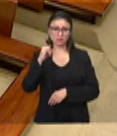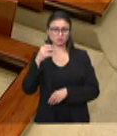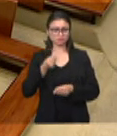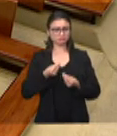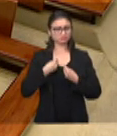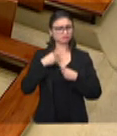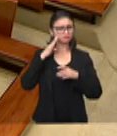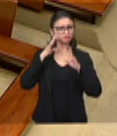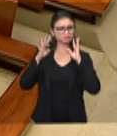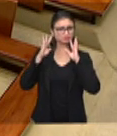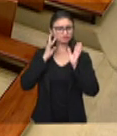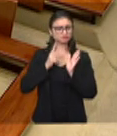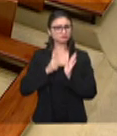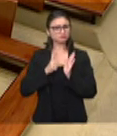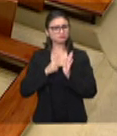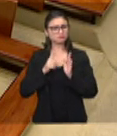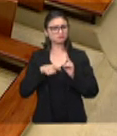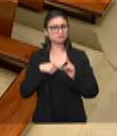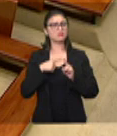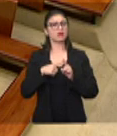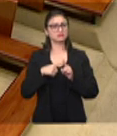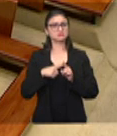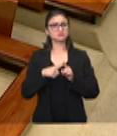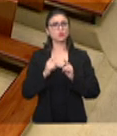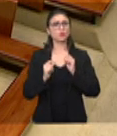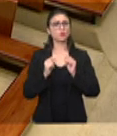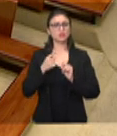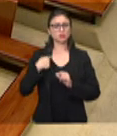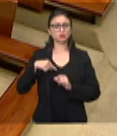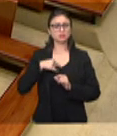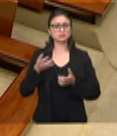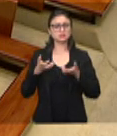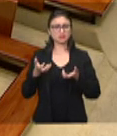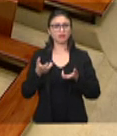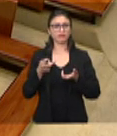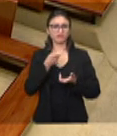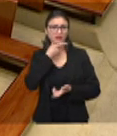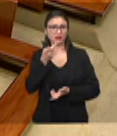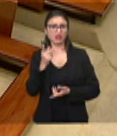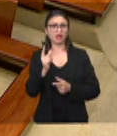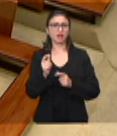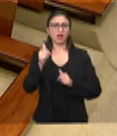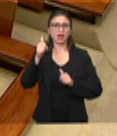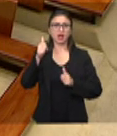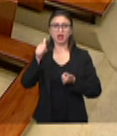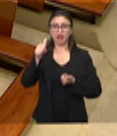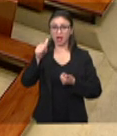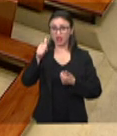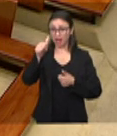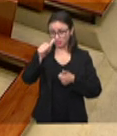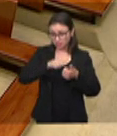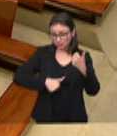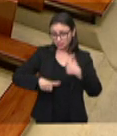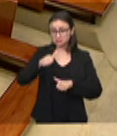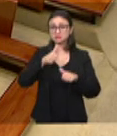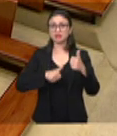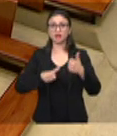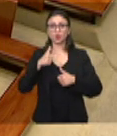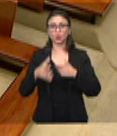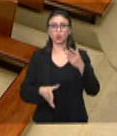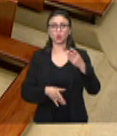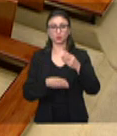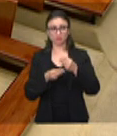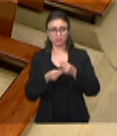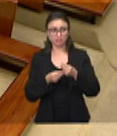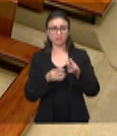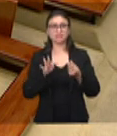mais verticalmente sobre essa questão. O que nós quisemos dizer ao examinarmos aquele processo e concluir em